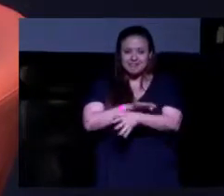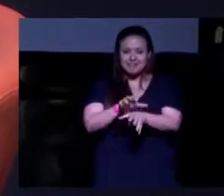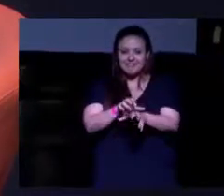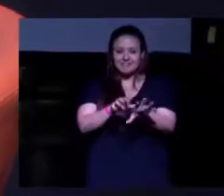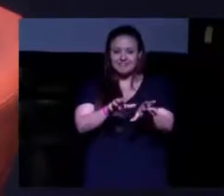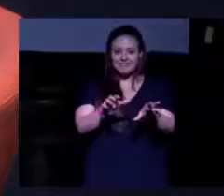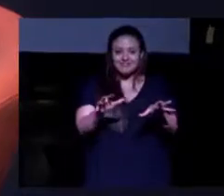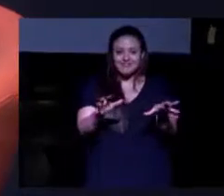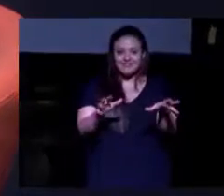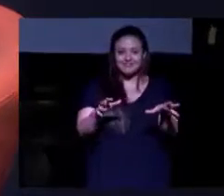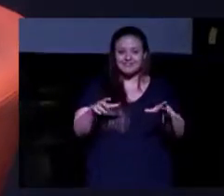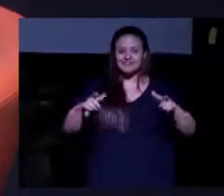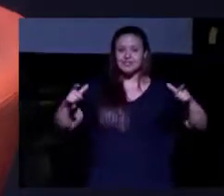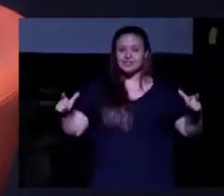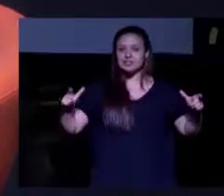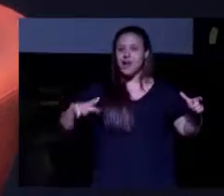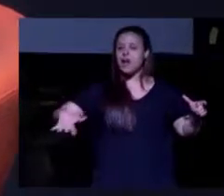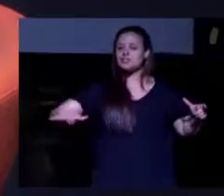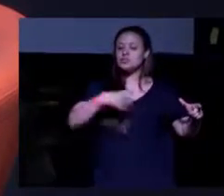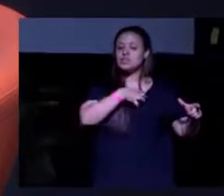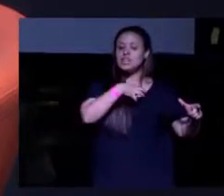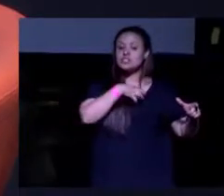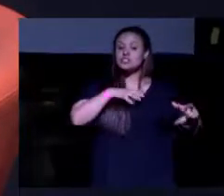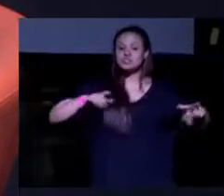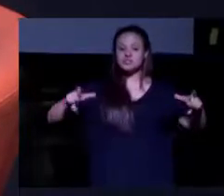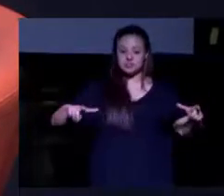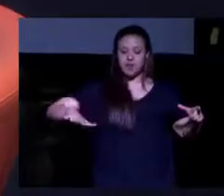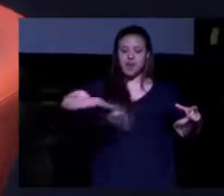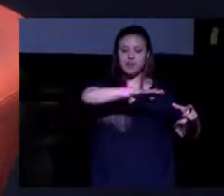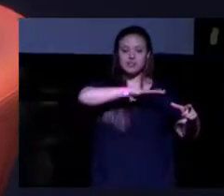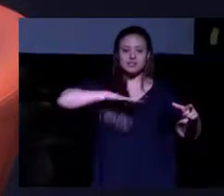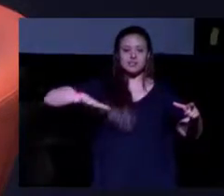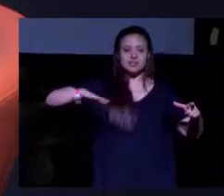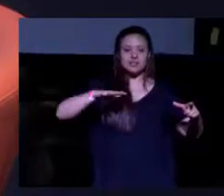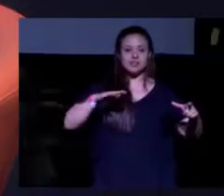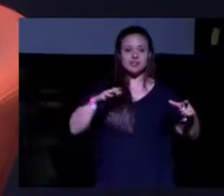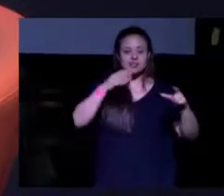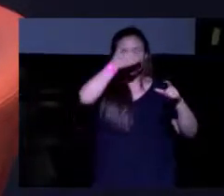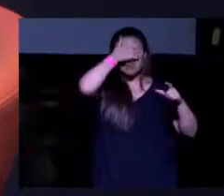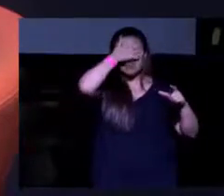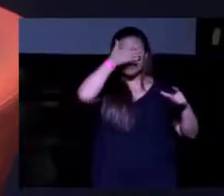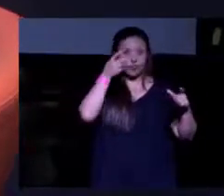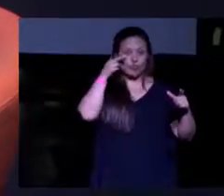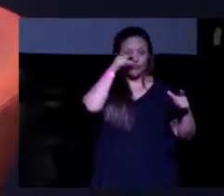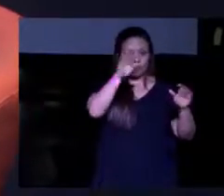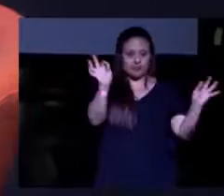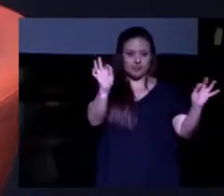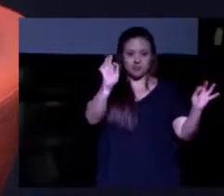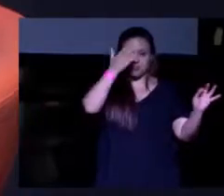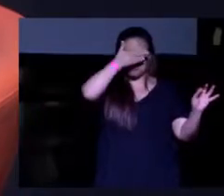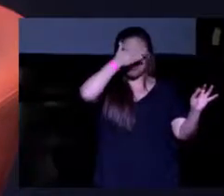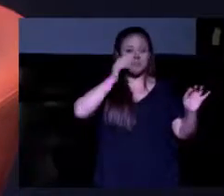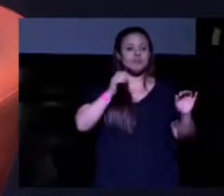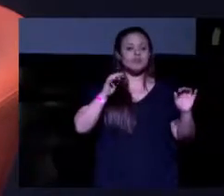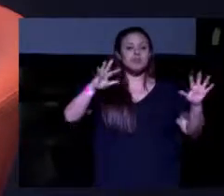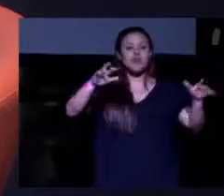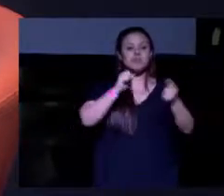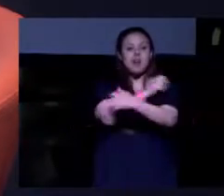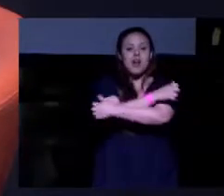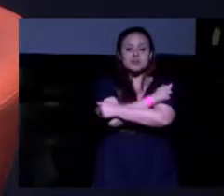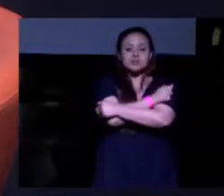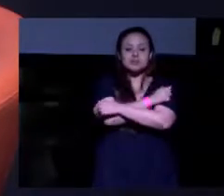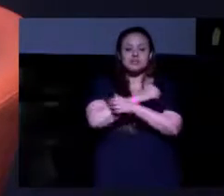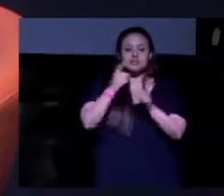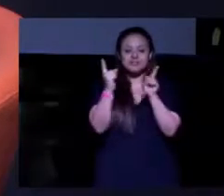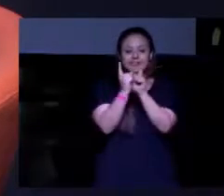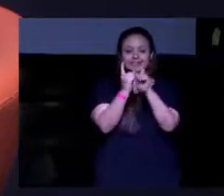Ou seja, o espaço constrói uma experiência, constrói uma expectativa sobre aquilo que você pode e o que não pode fazer. Então, ambientes como